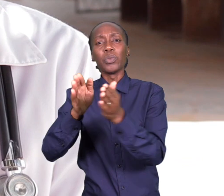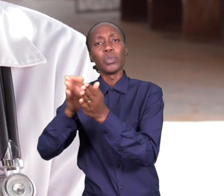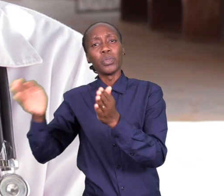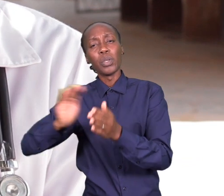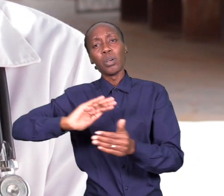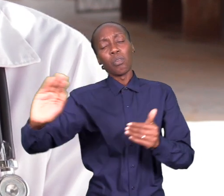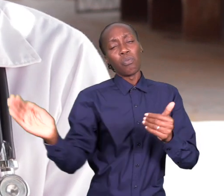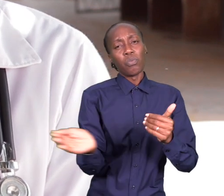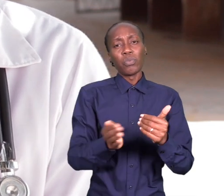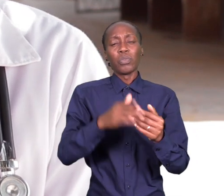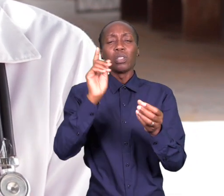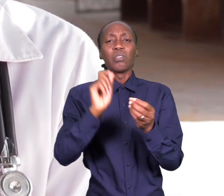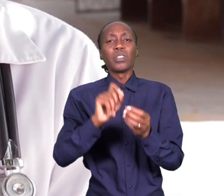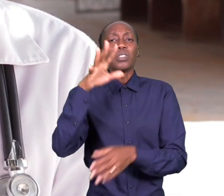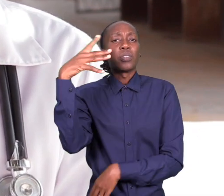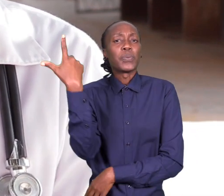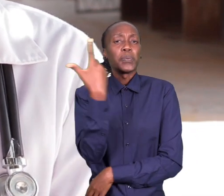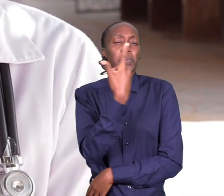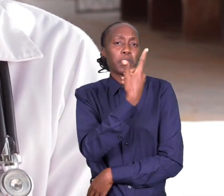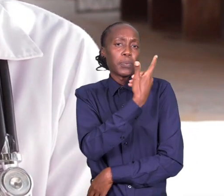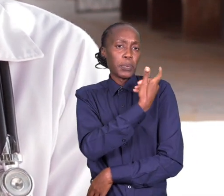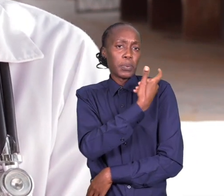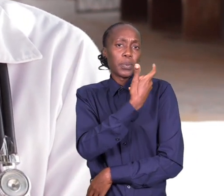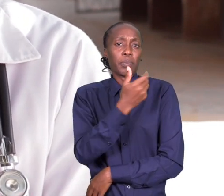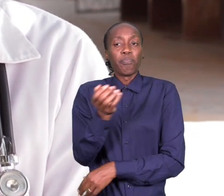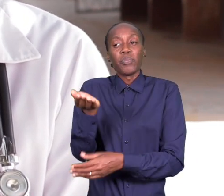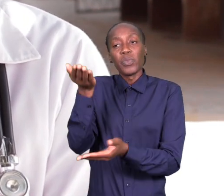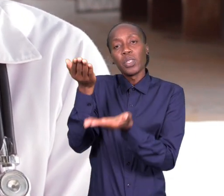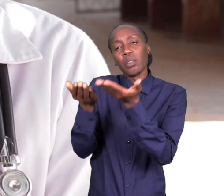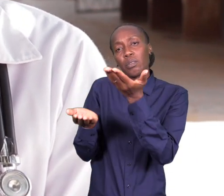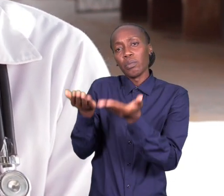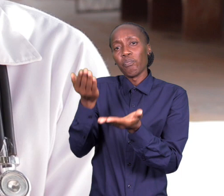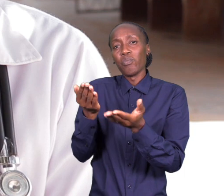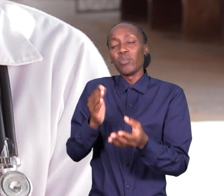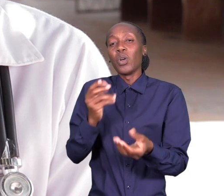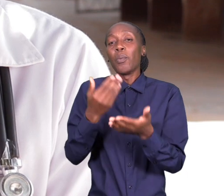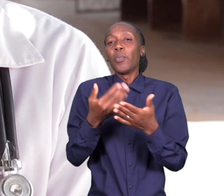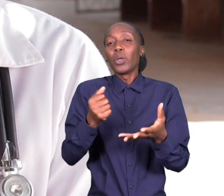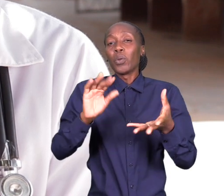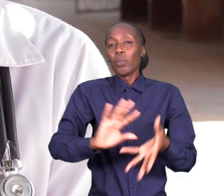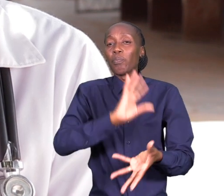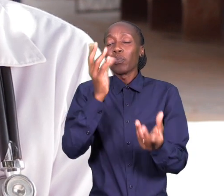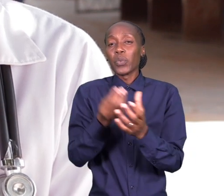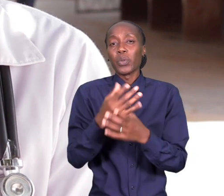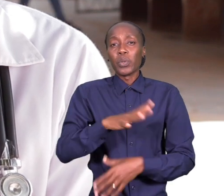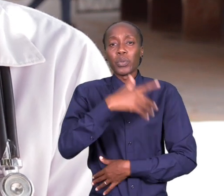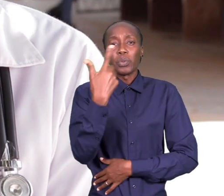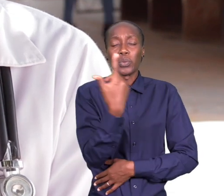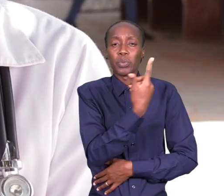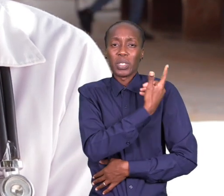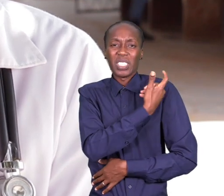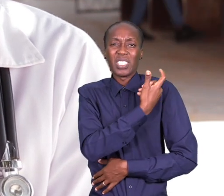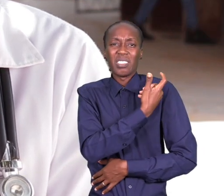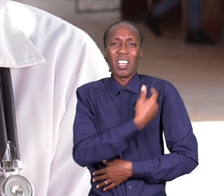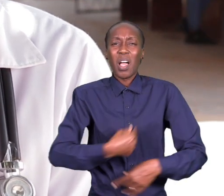unidade sanitária para a vacina. Então, vai depender, porque nem todas as vacinas são dadas com a